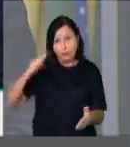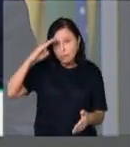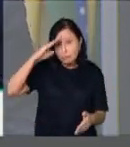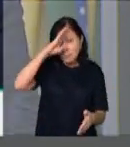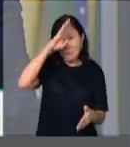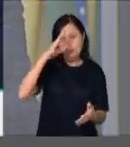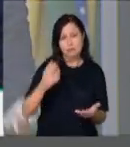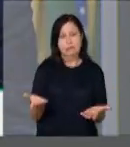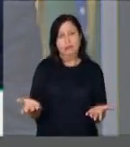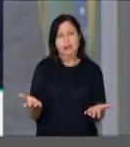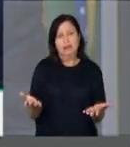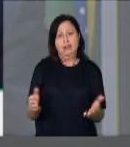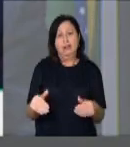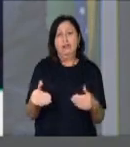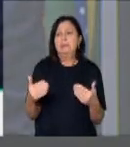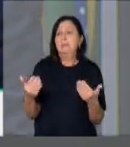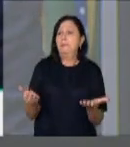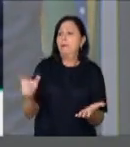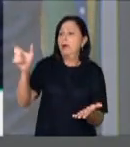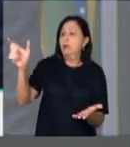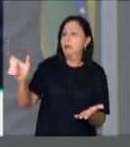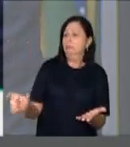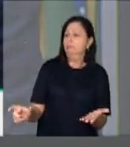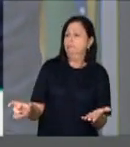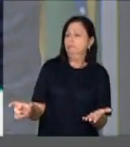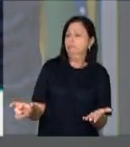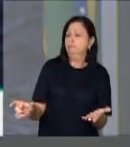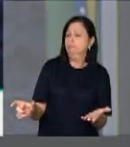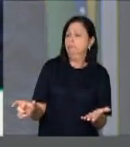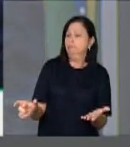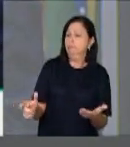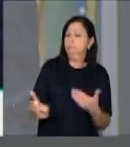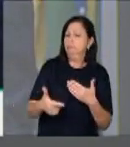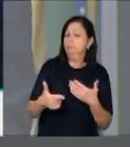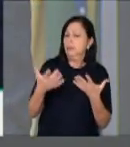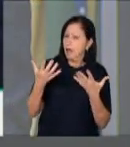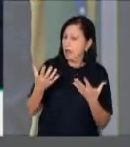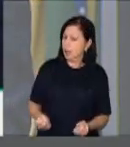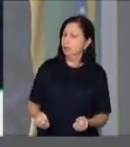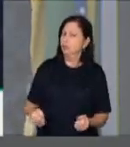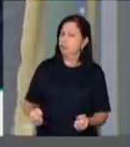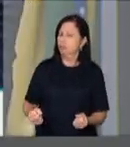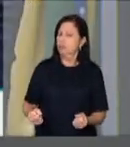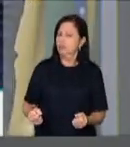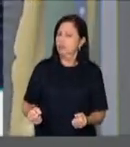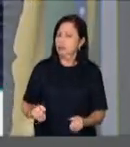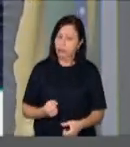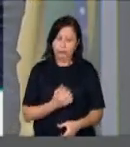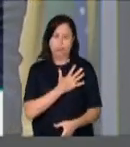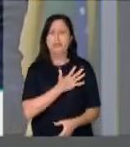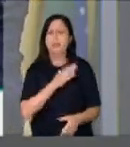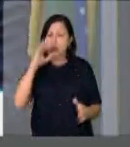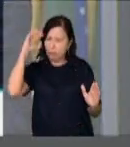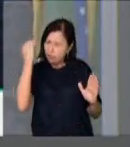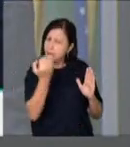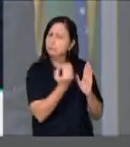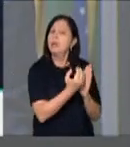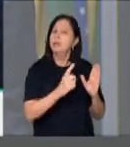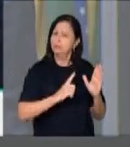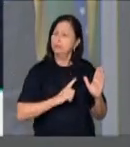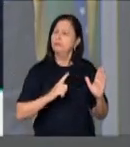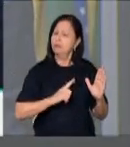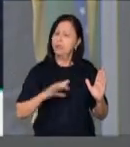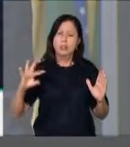a pasta de segurança pública seja generais com todo respeito às forças